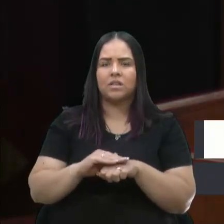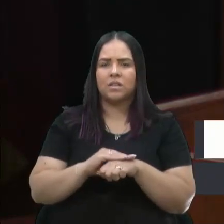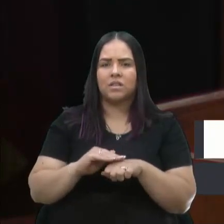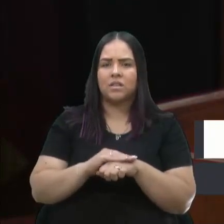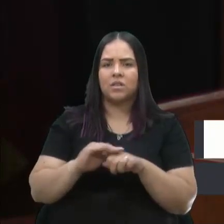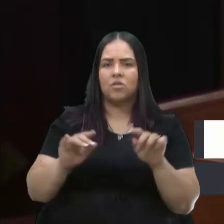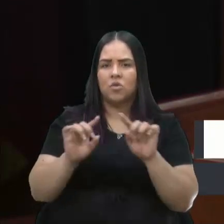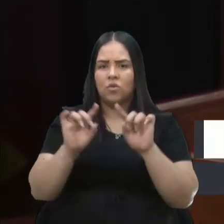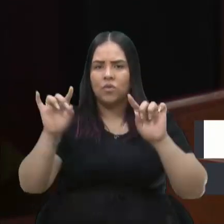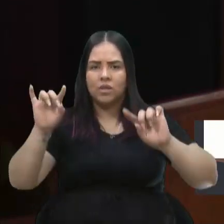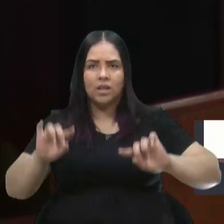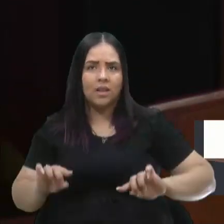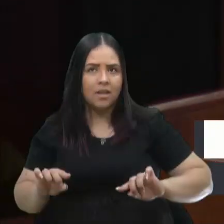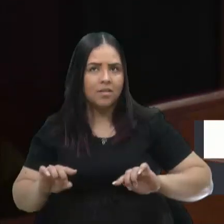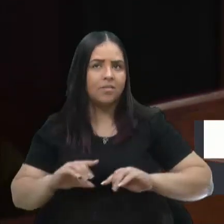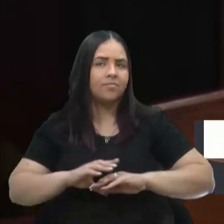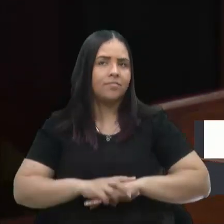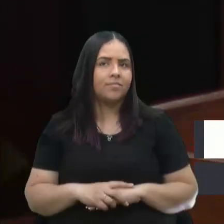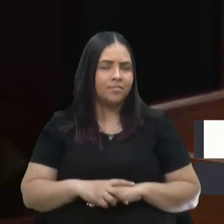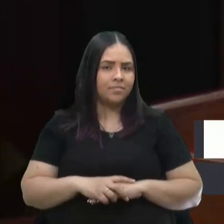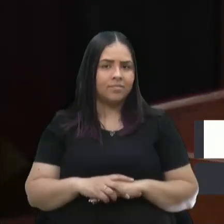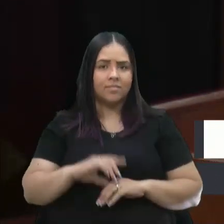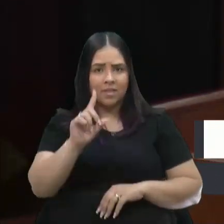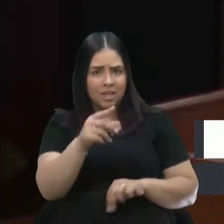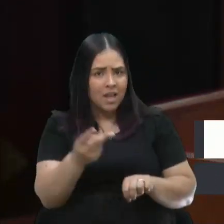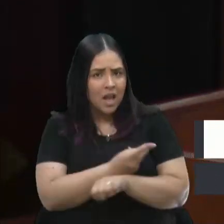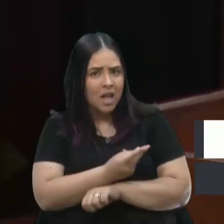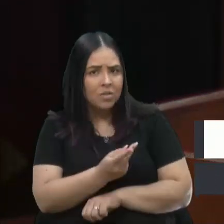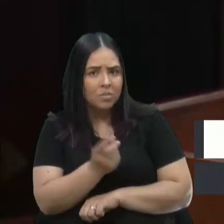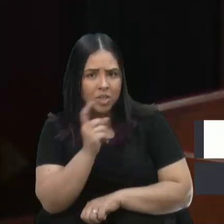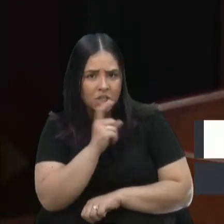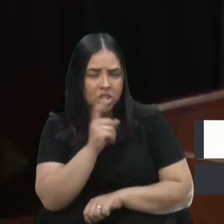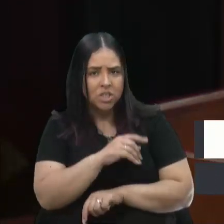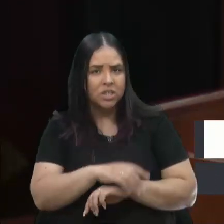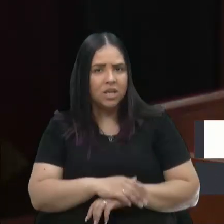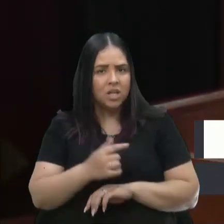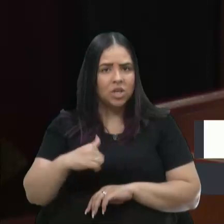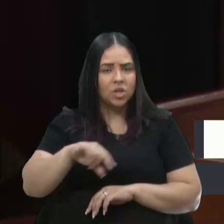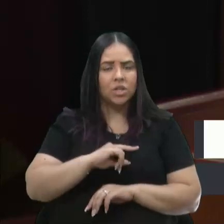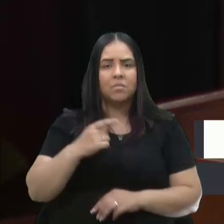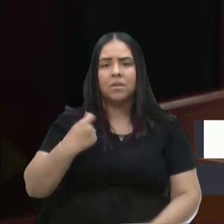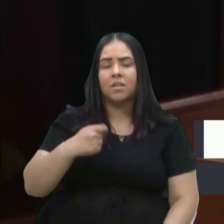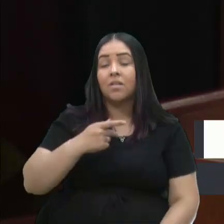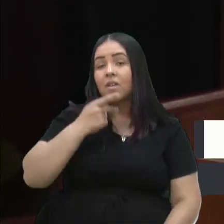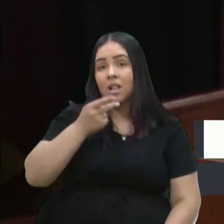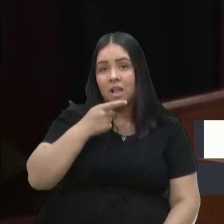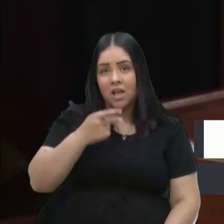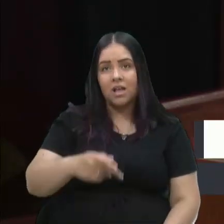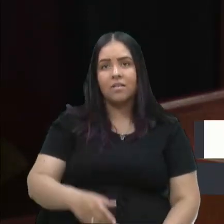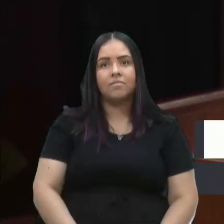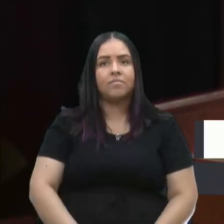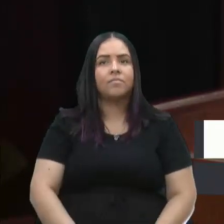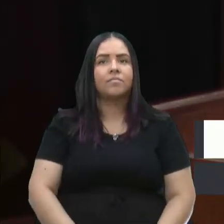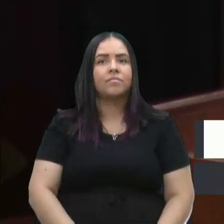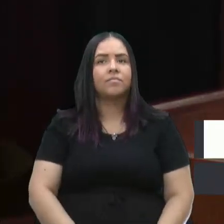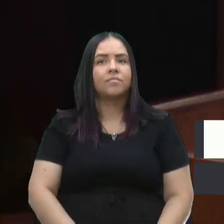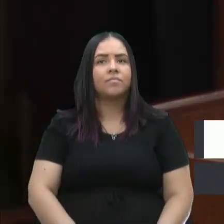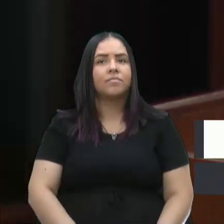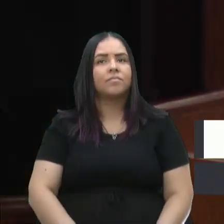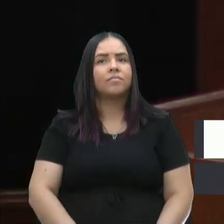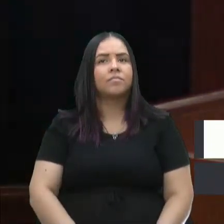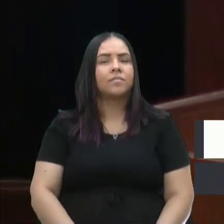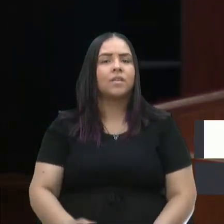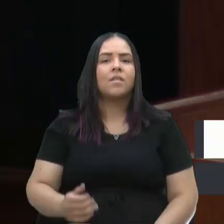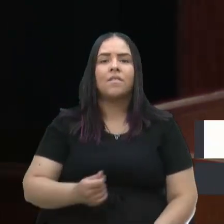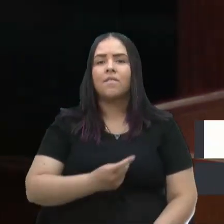os funcionários, é um equívoco, é uma mentira. A gente precisa dizer, e aqui cabe salientar que foram